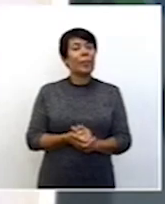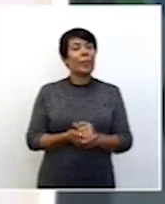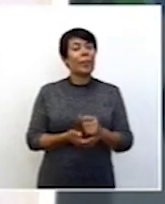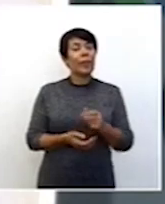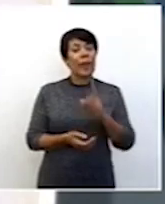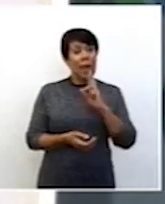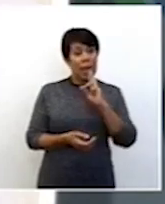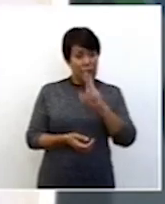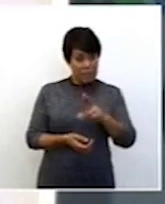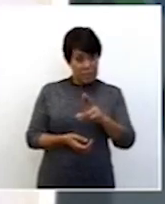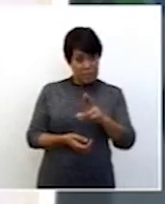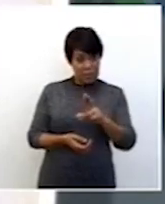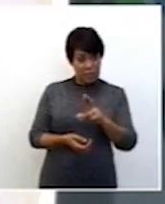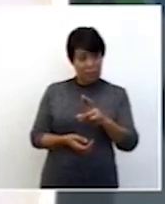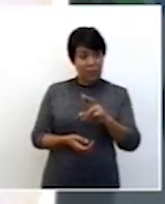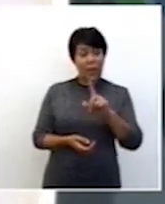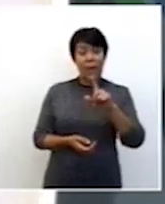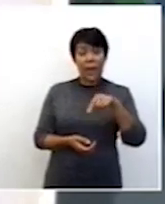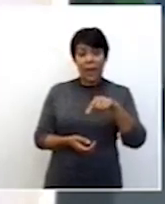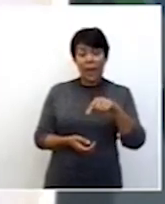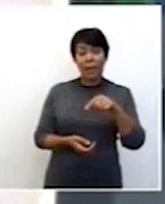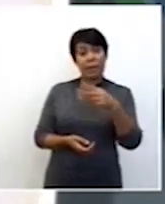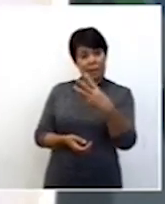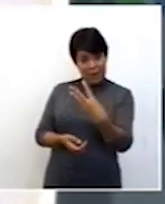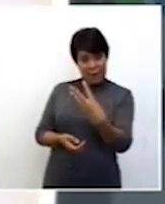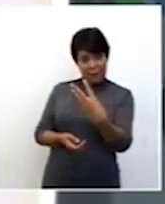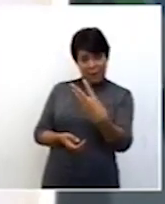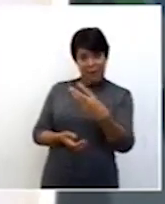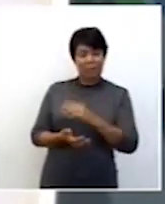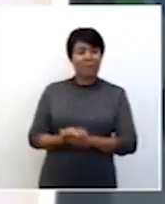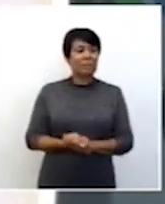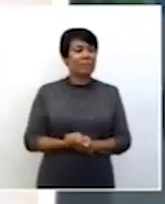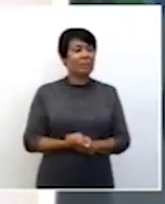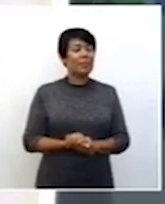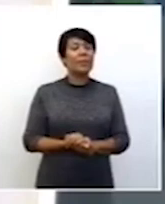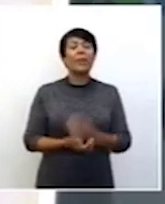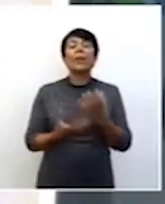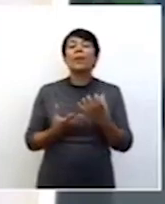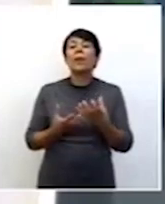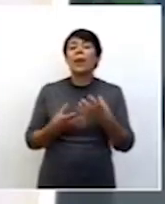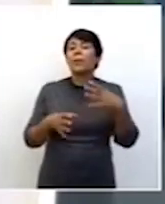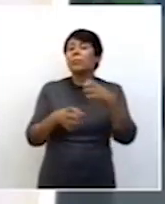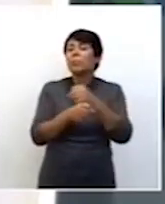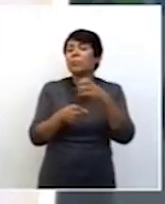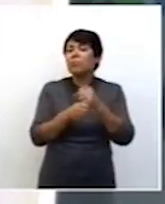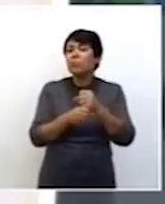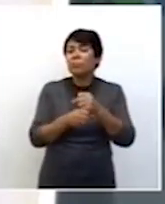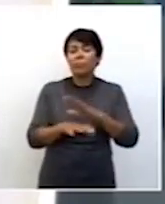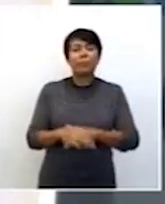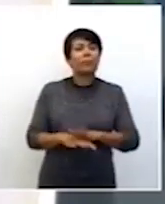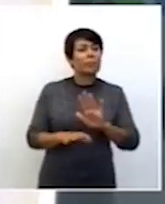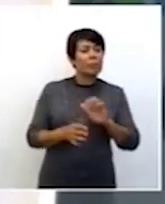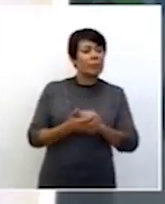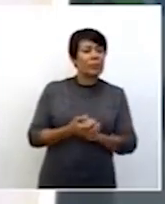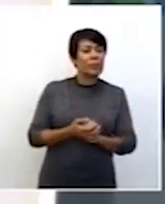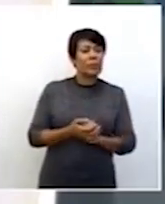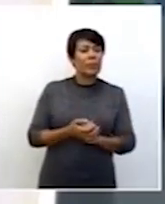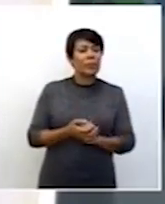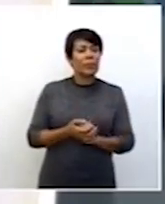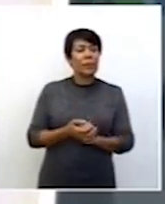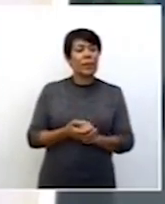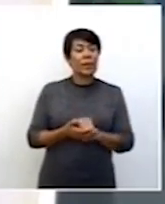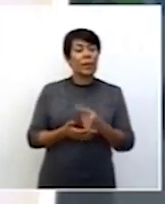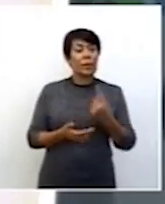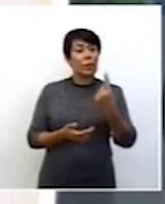A razão, no caso, é 3. E aí eu quero calcular. Então, primeiro eu vou calcular para os